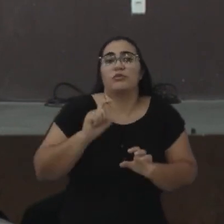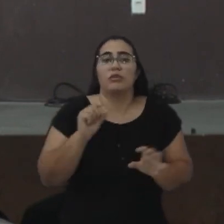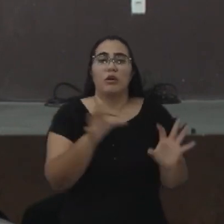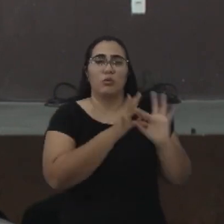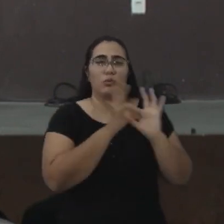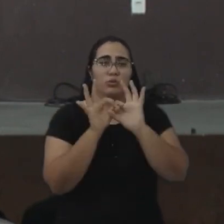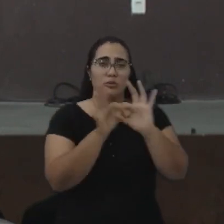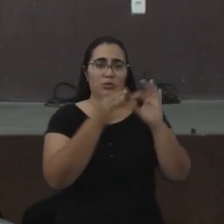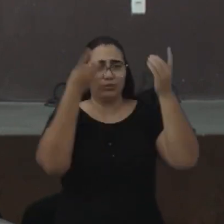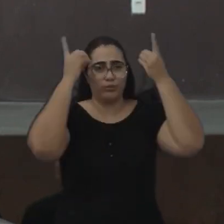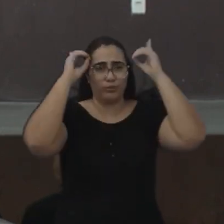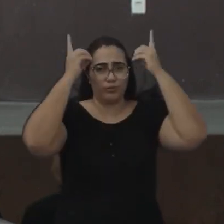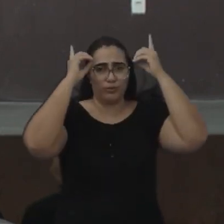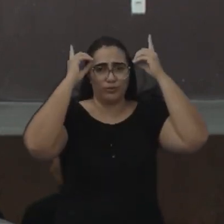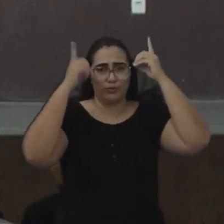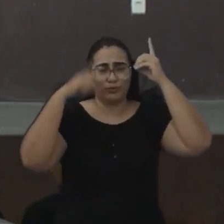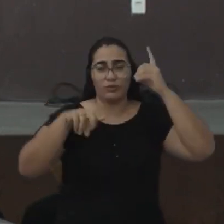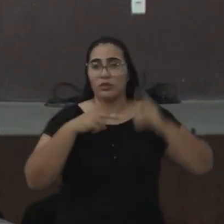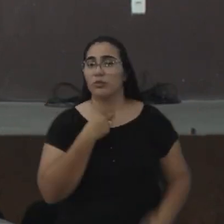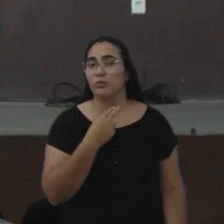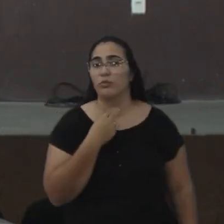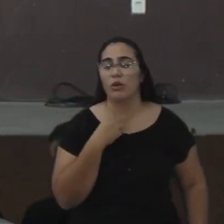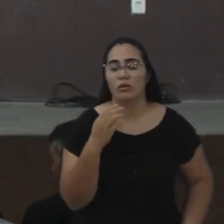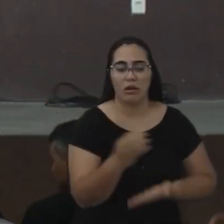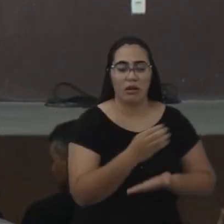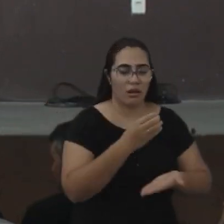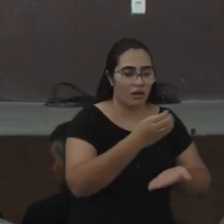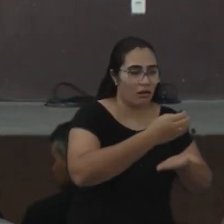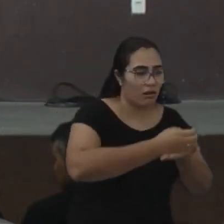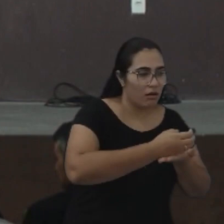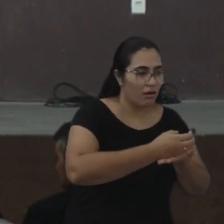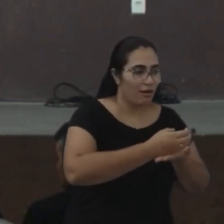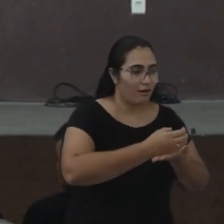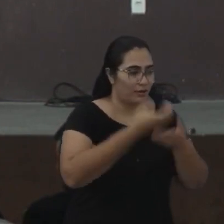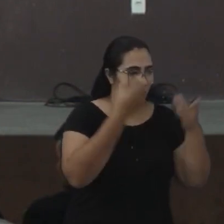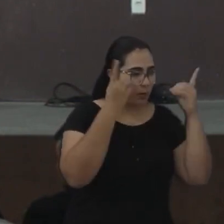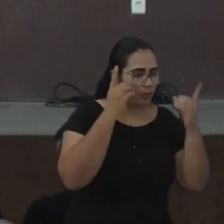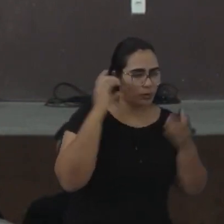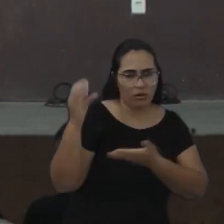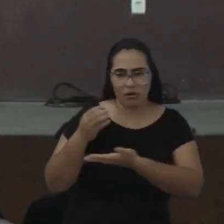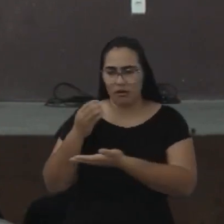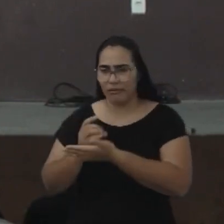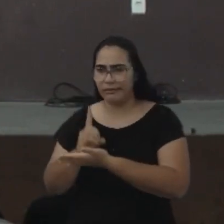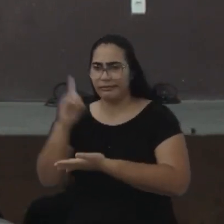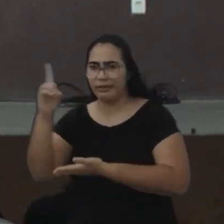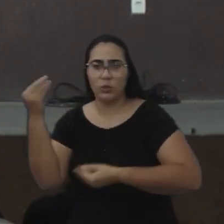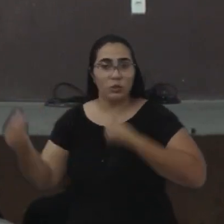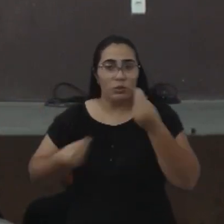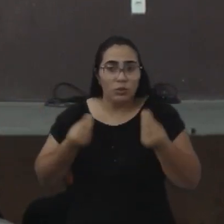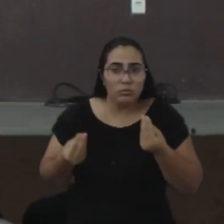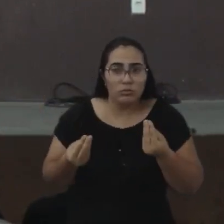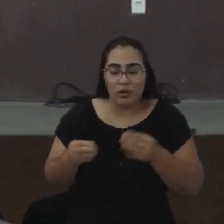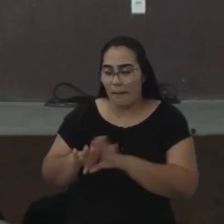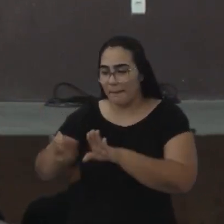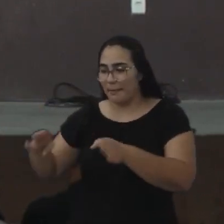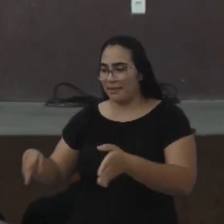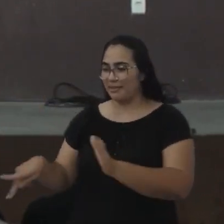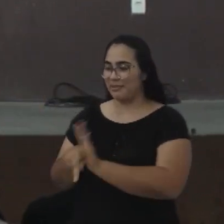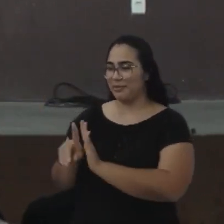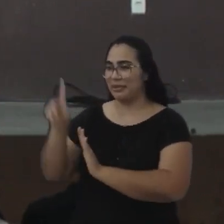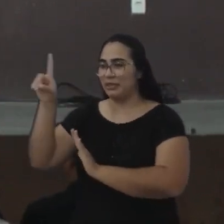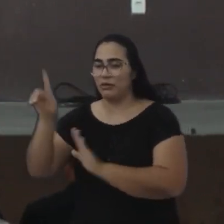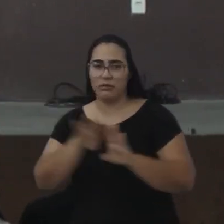demônios. Vocês não podem beber o cálice do Senhor e o cálice dos demônios. Não podem ser participantes da mesa do Senhor e da mesa